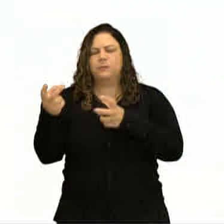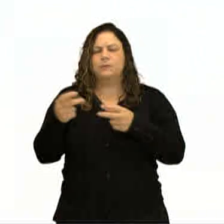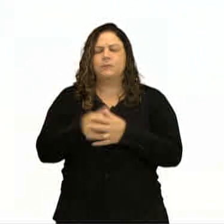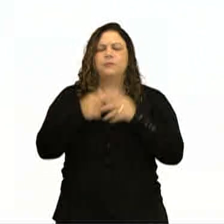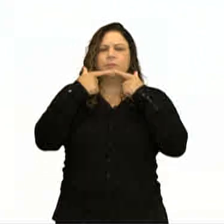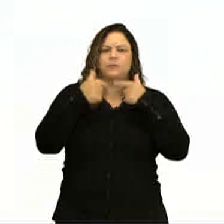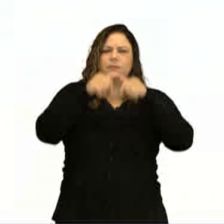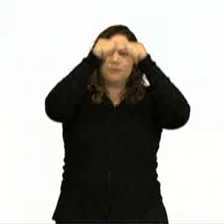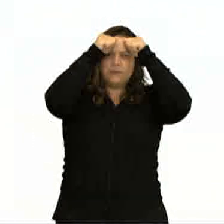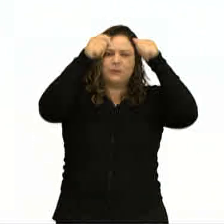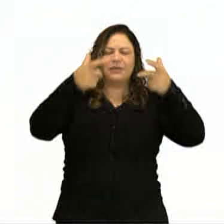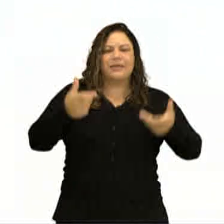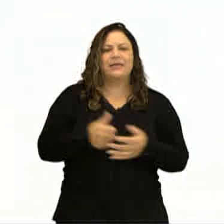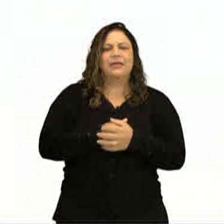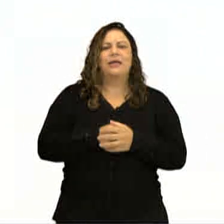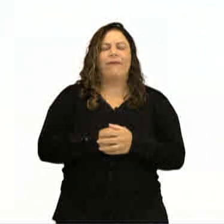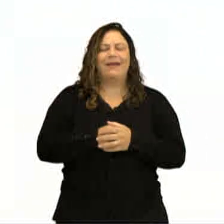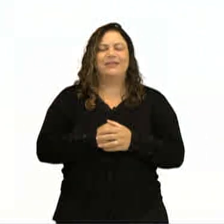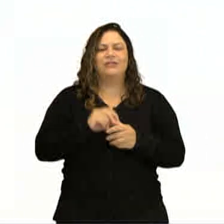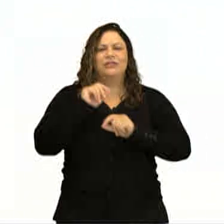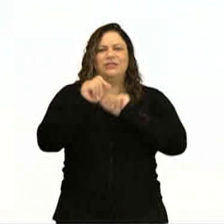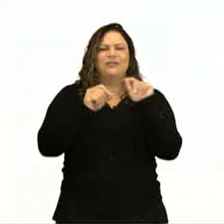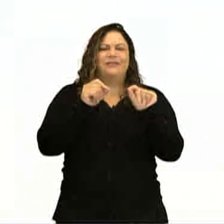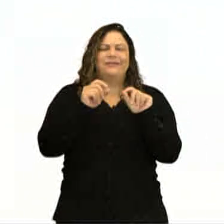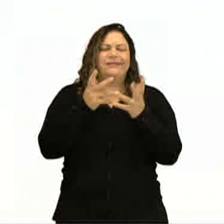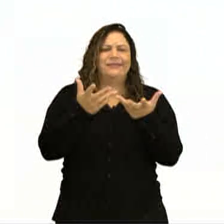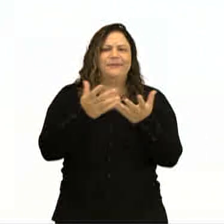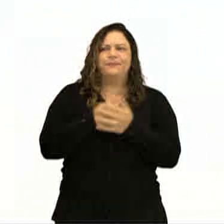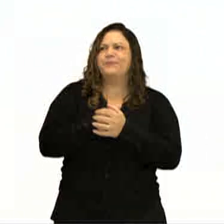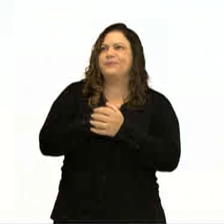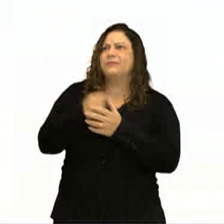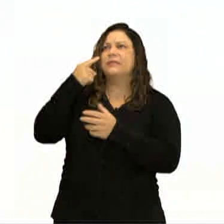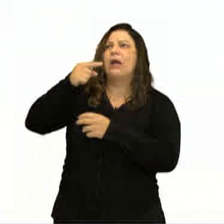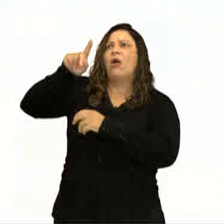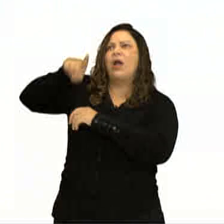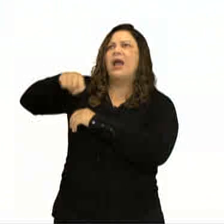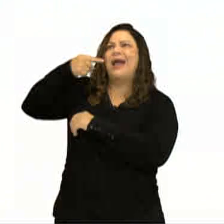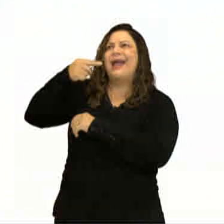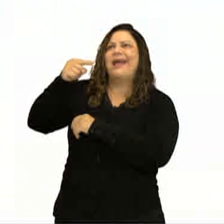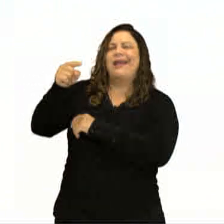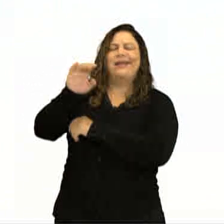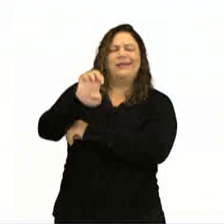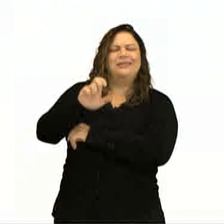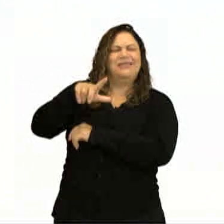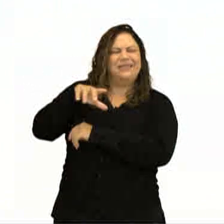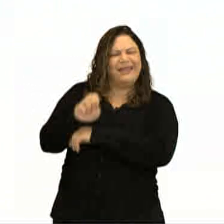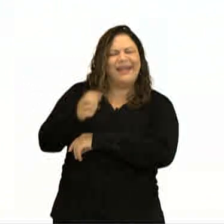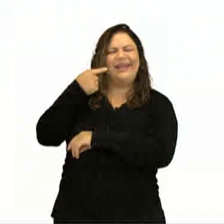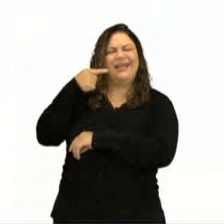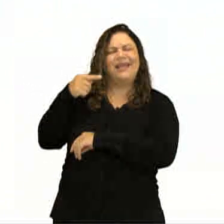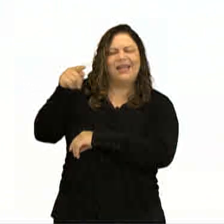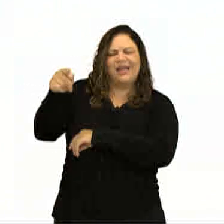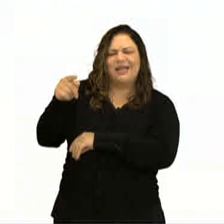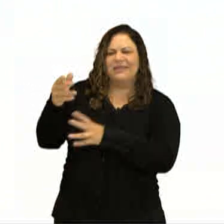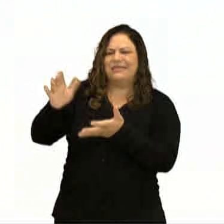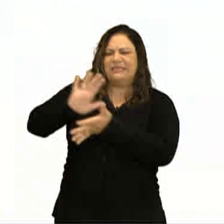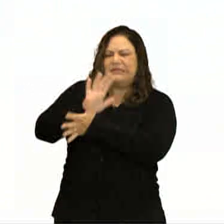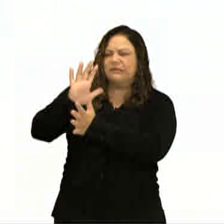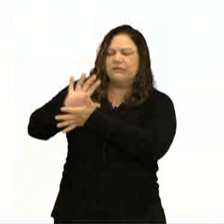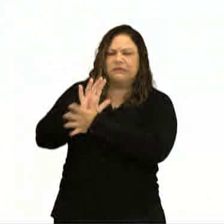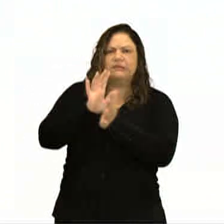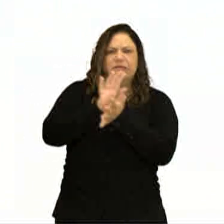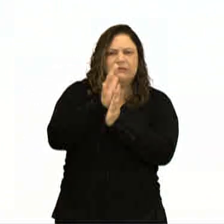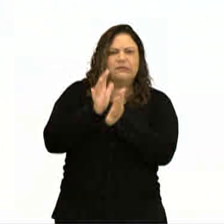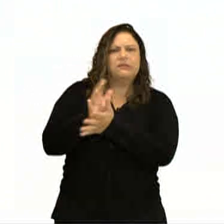linguagem, que recusa, ele que tão facilmente caía nelas e era logo massacrado com